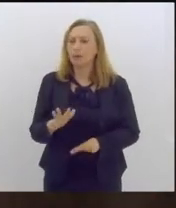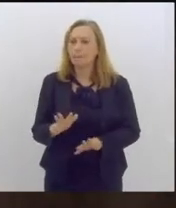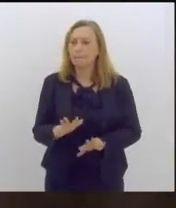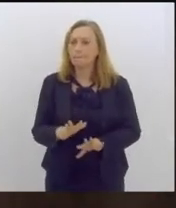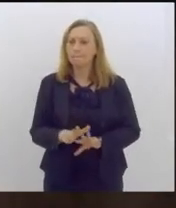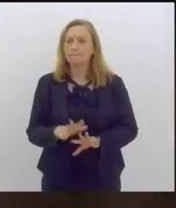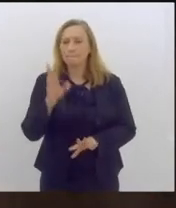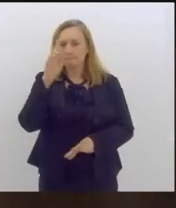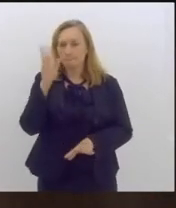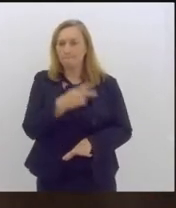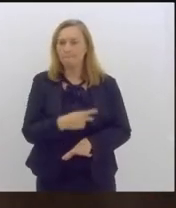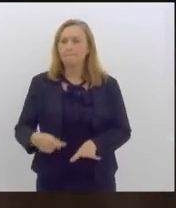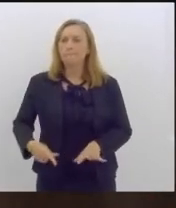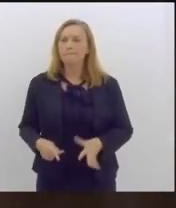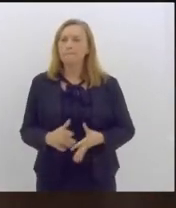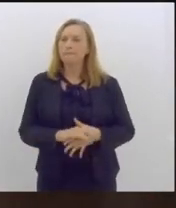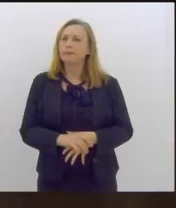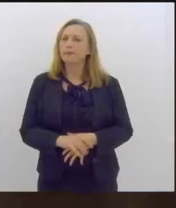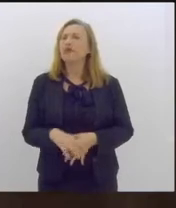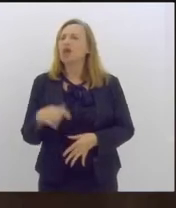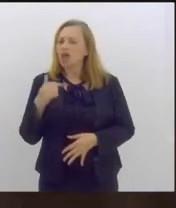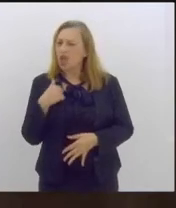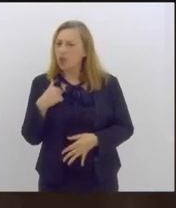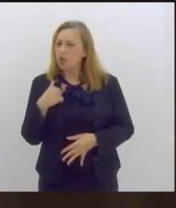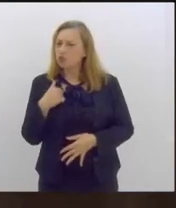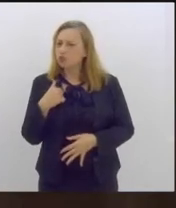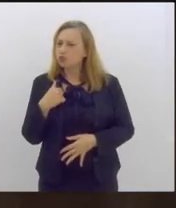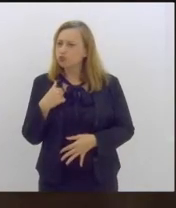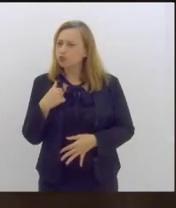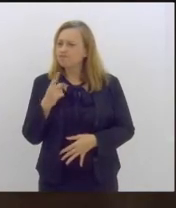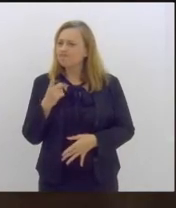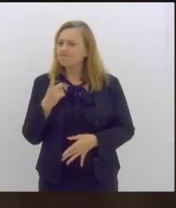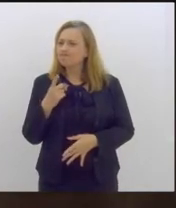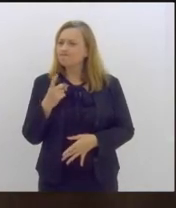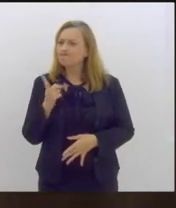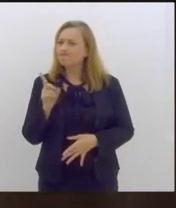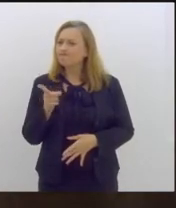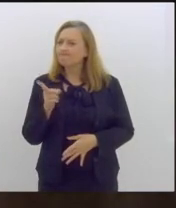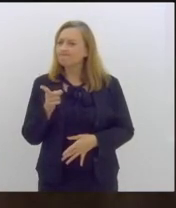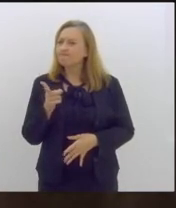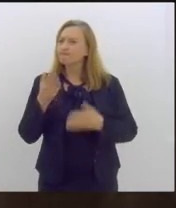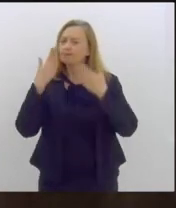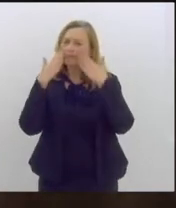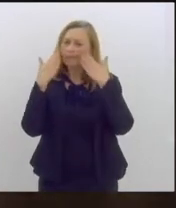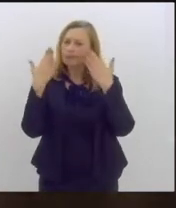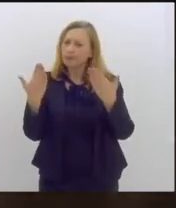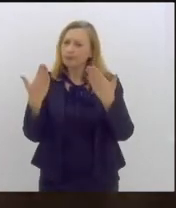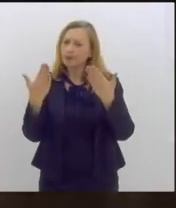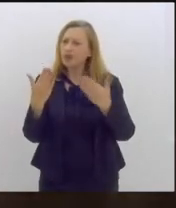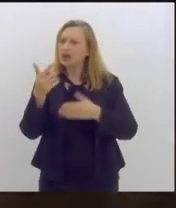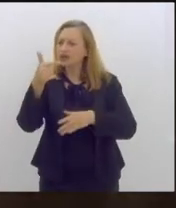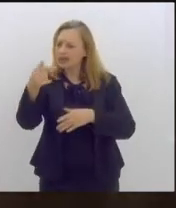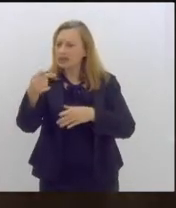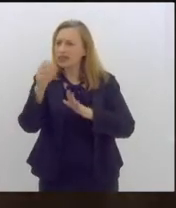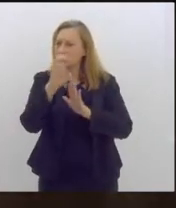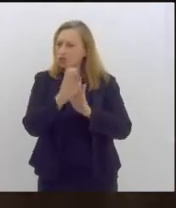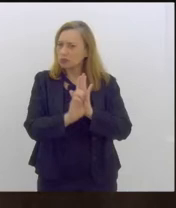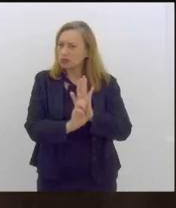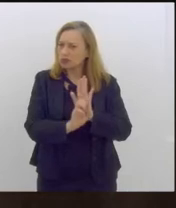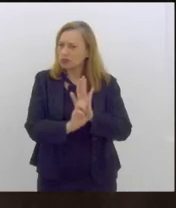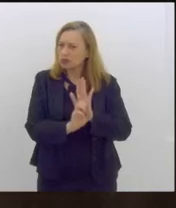deixar o presidente seguinte eu mesmo eu mesmo apresentei sete